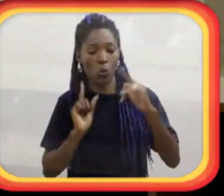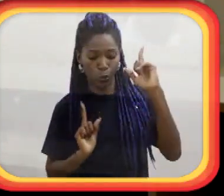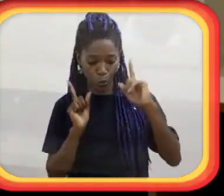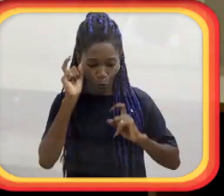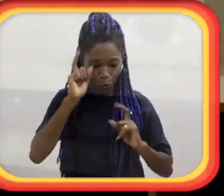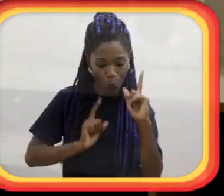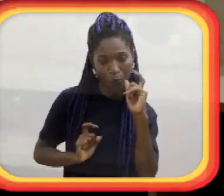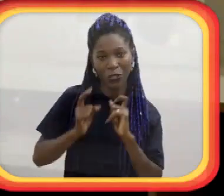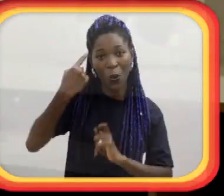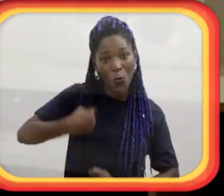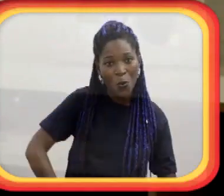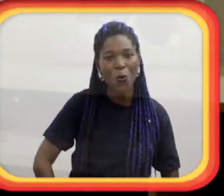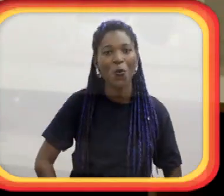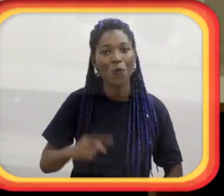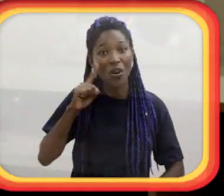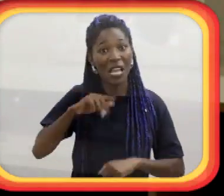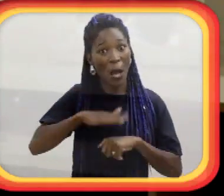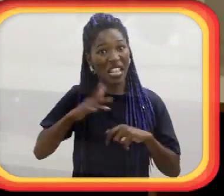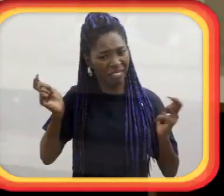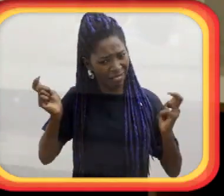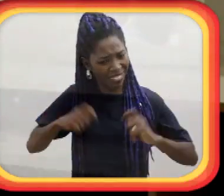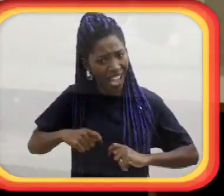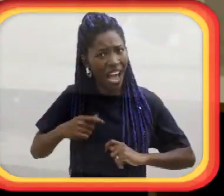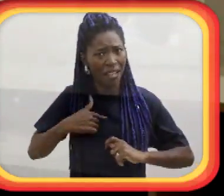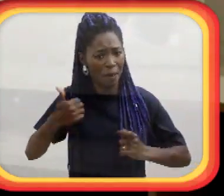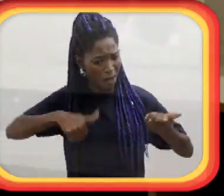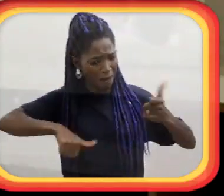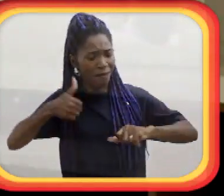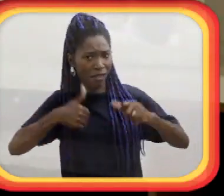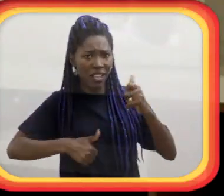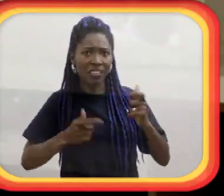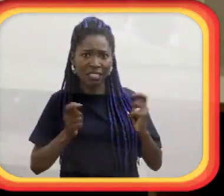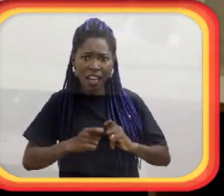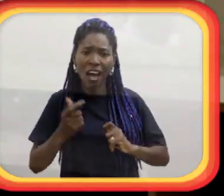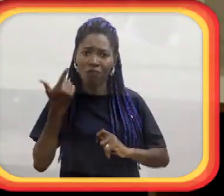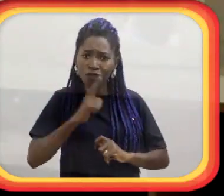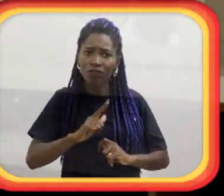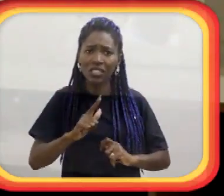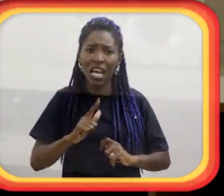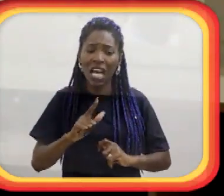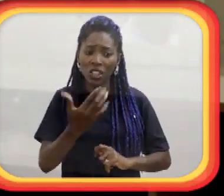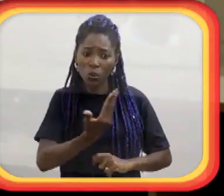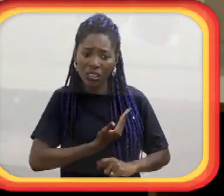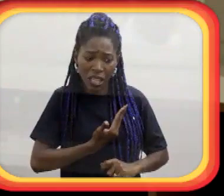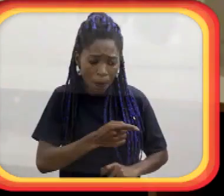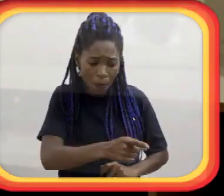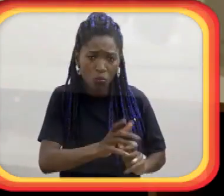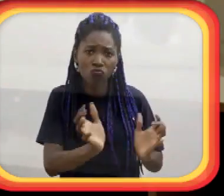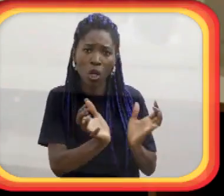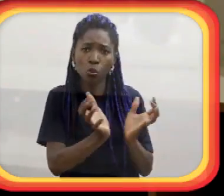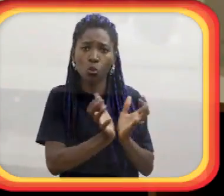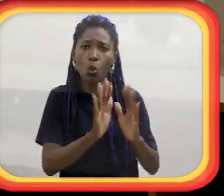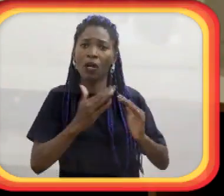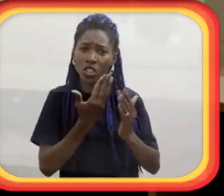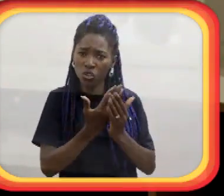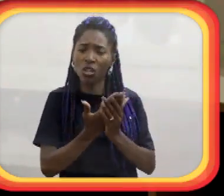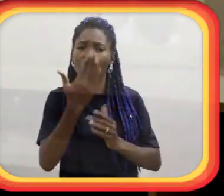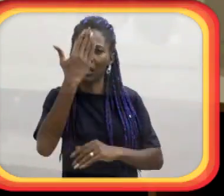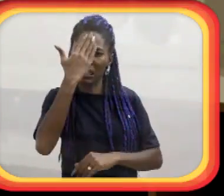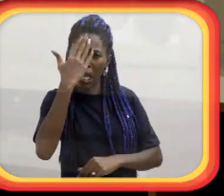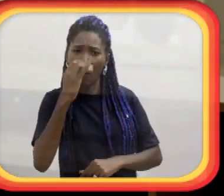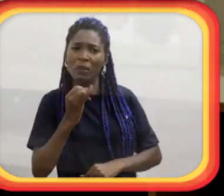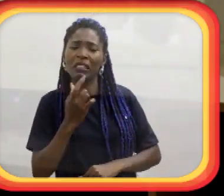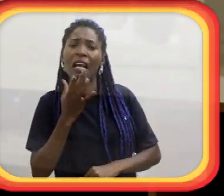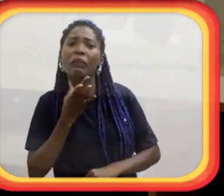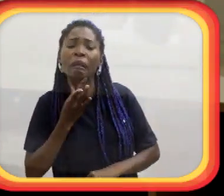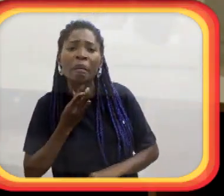desenvolveu maneiras de se expressar com o seu corpo que são muito competentes na minha avaliação, muito eficientes. Então, os colegas dela de